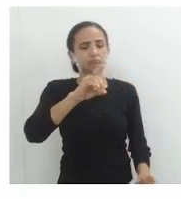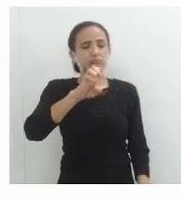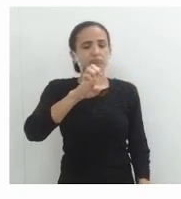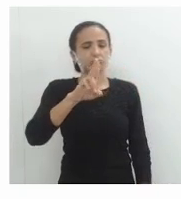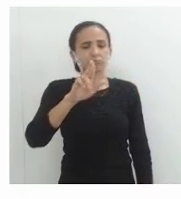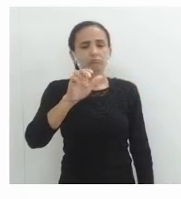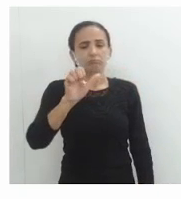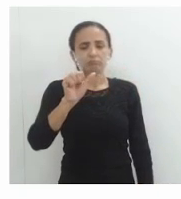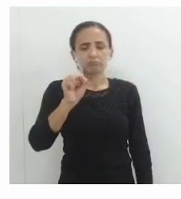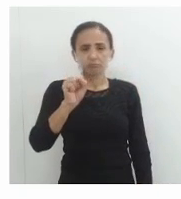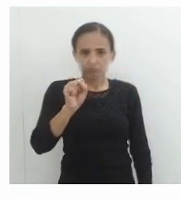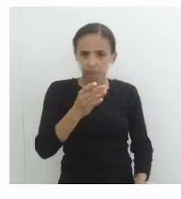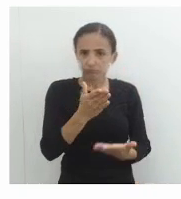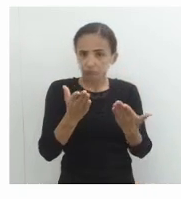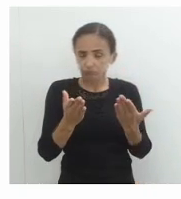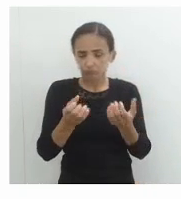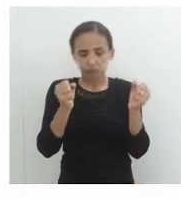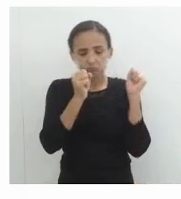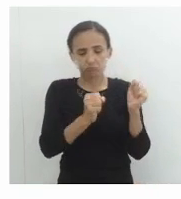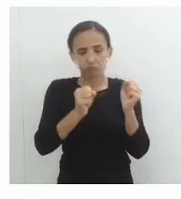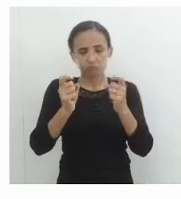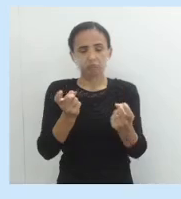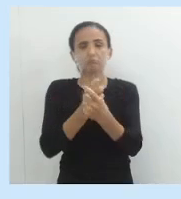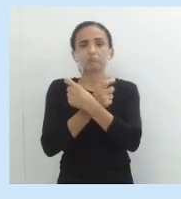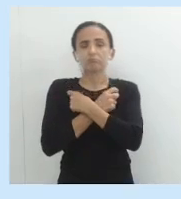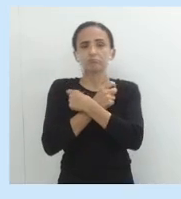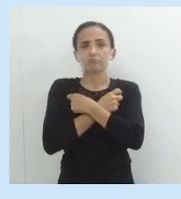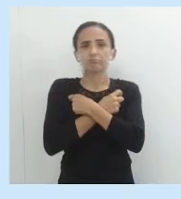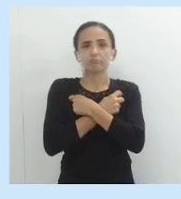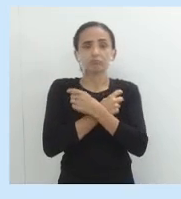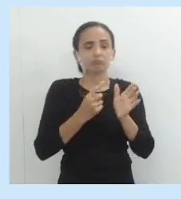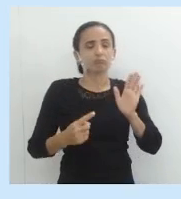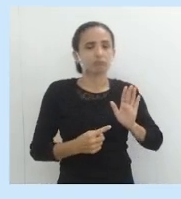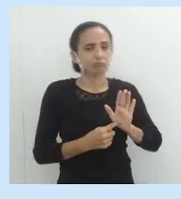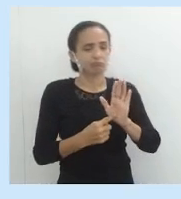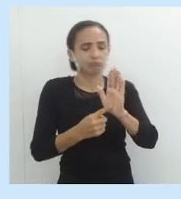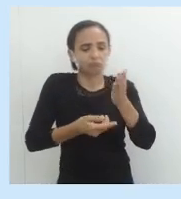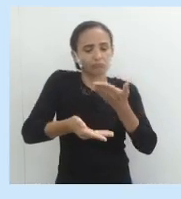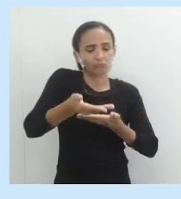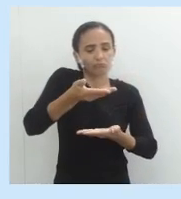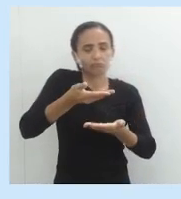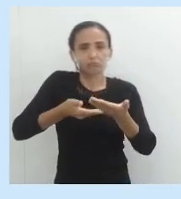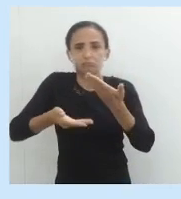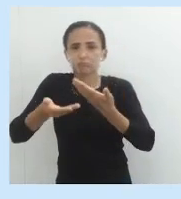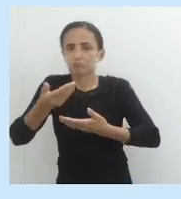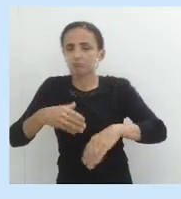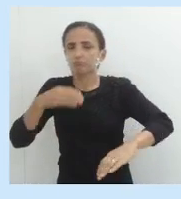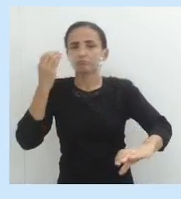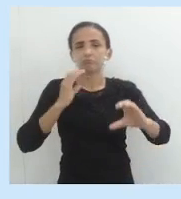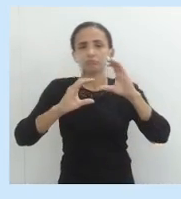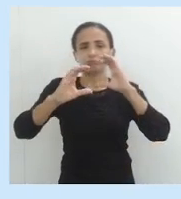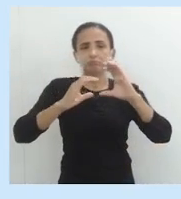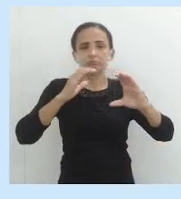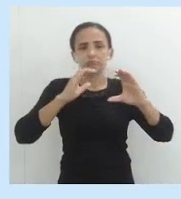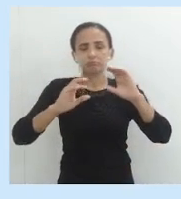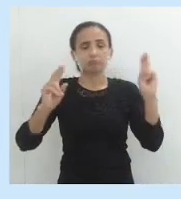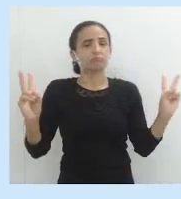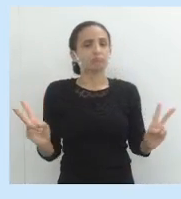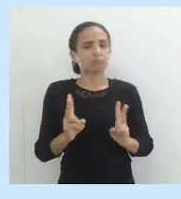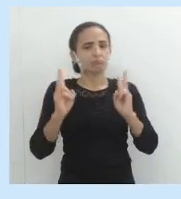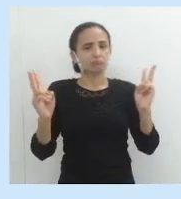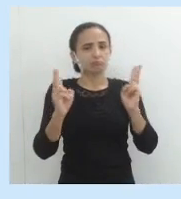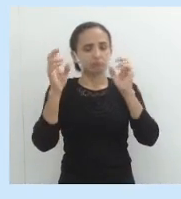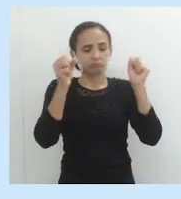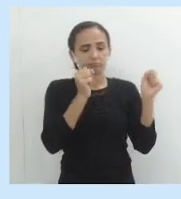o poder do faraó. Então, as obras de arte também tinham esse poder, né, de se comunicar com seus deuses e também de valorizar o poder que o